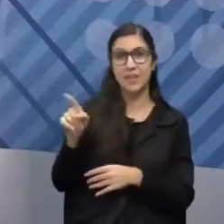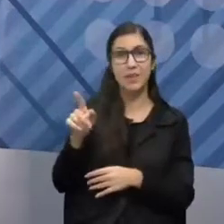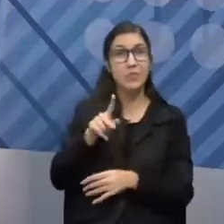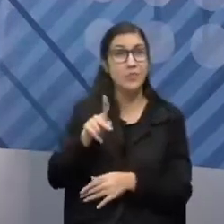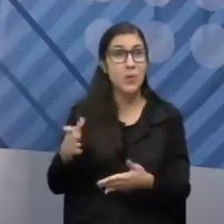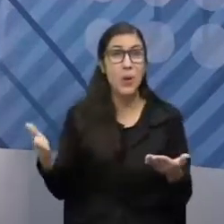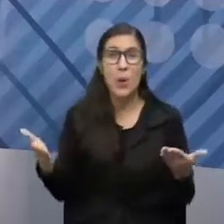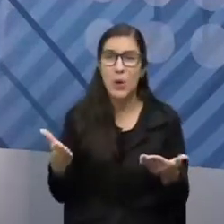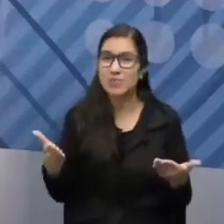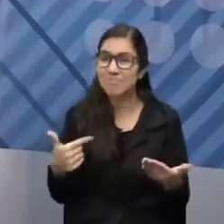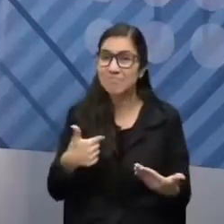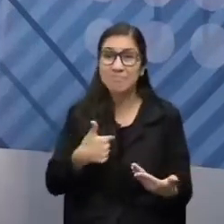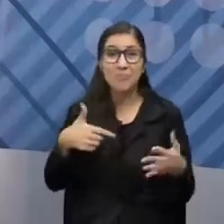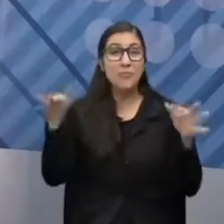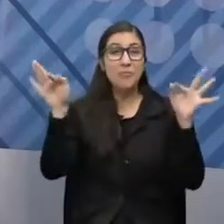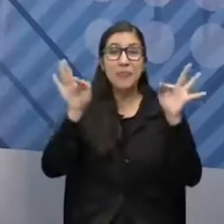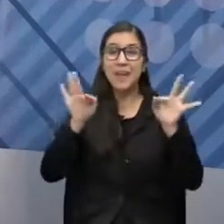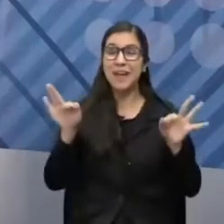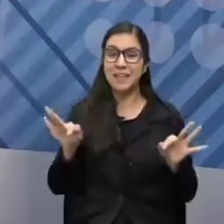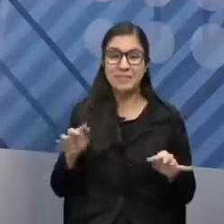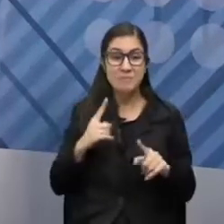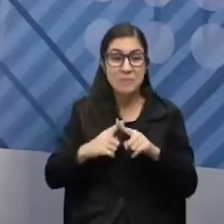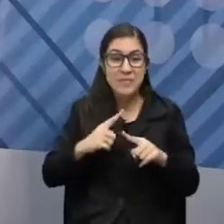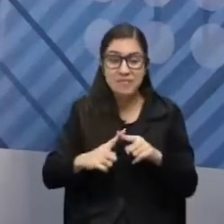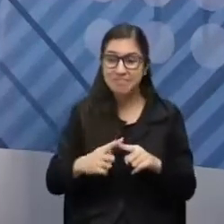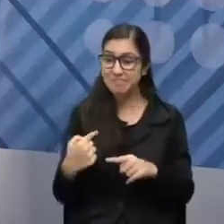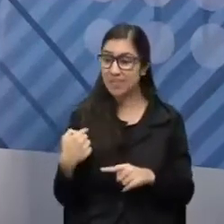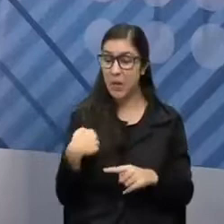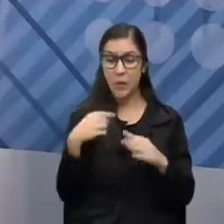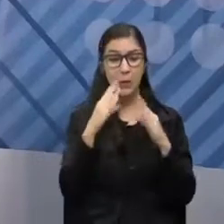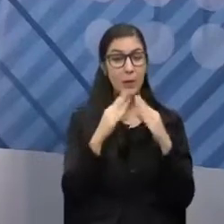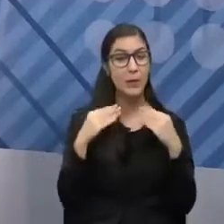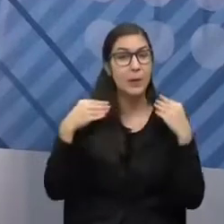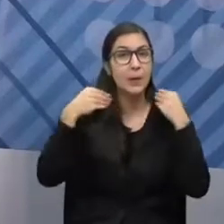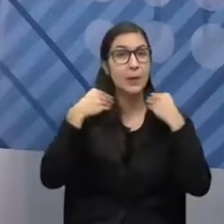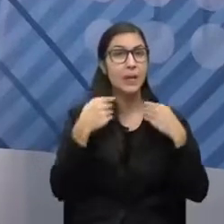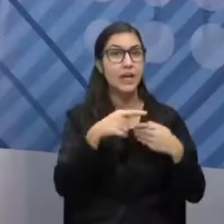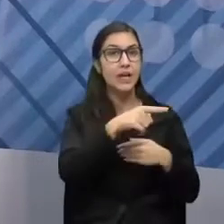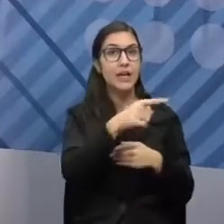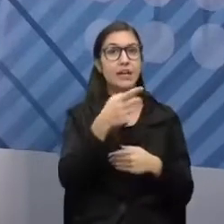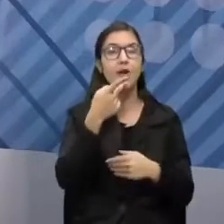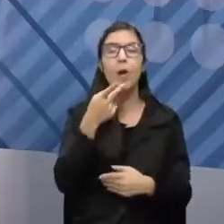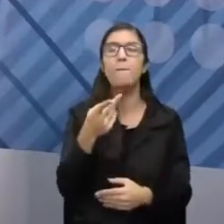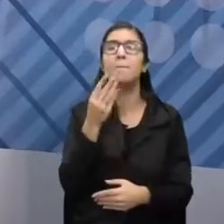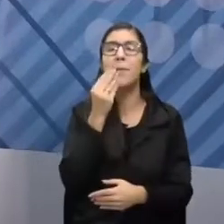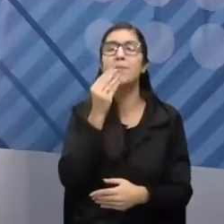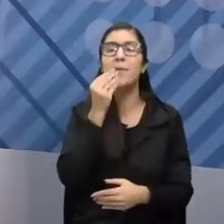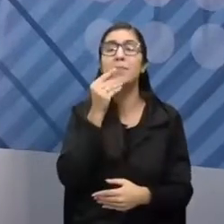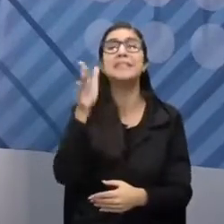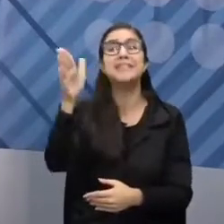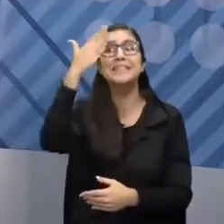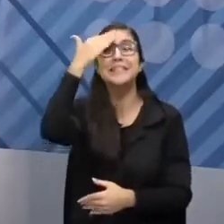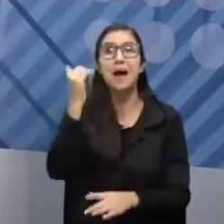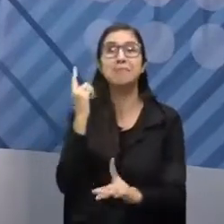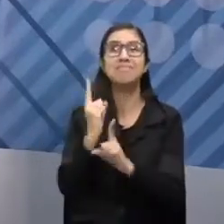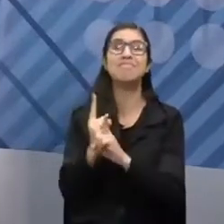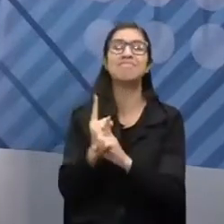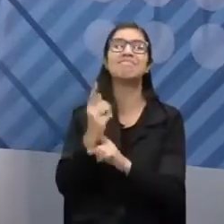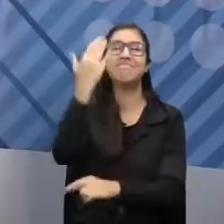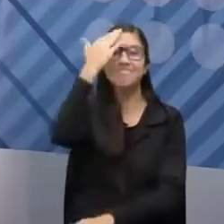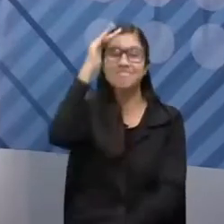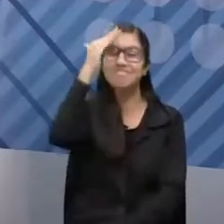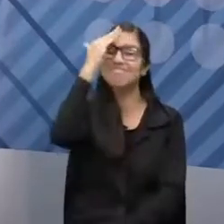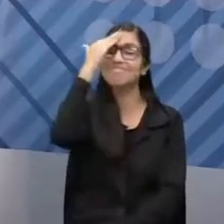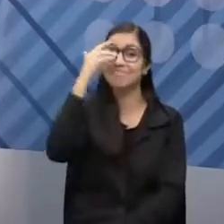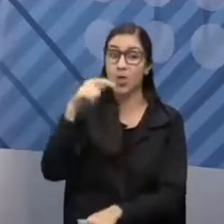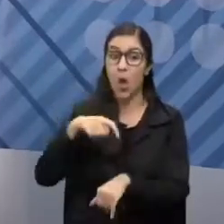hoje é um dia muito feliz para mim, porque eu coloquei o babador e passei a mãozinha e ele fez... Então, ele compreendeu